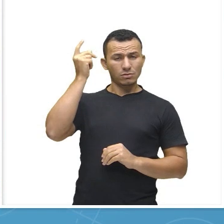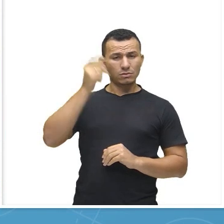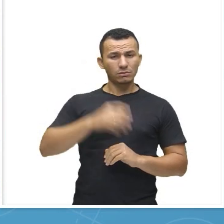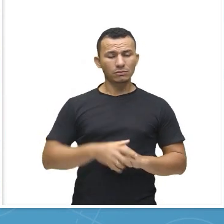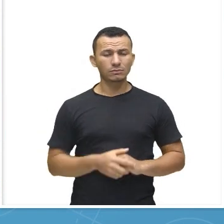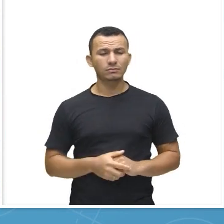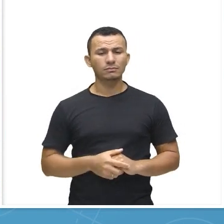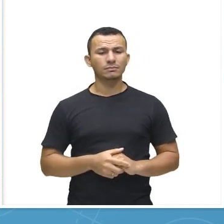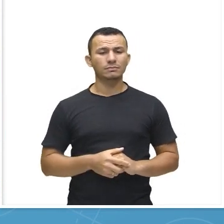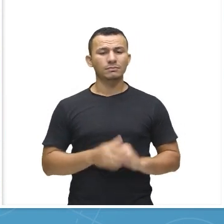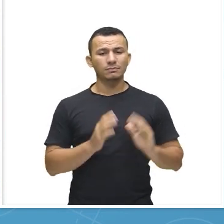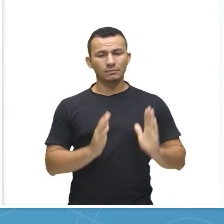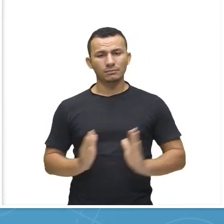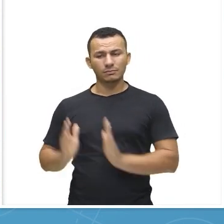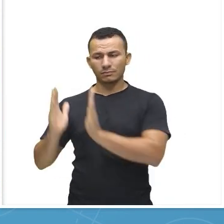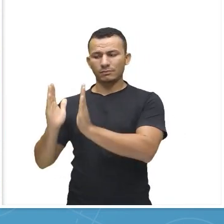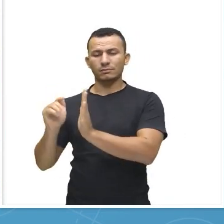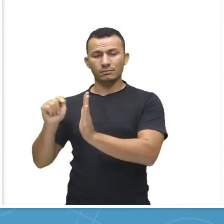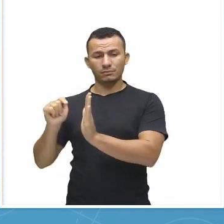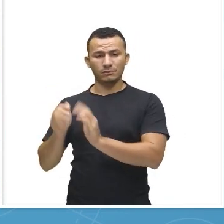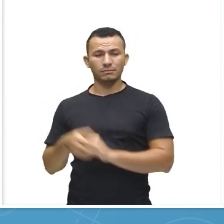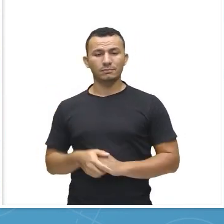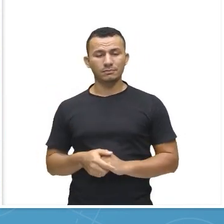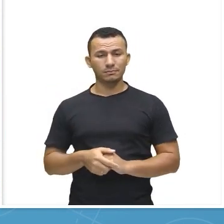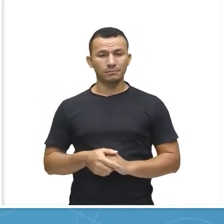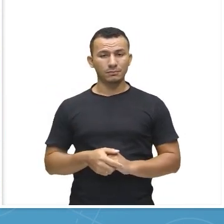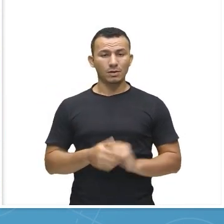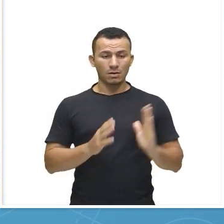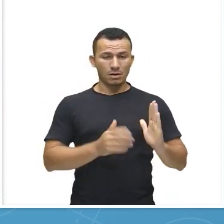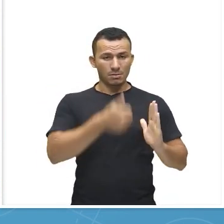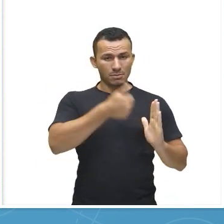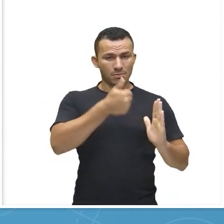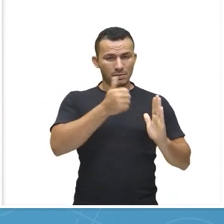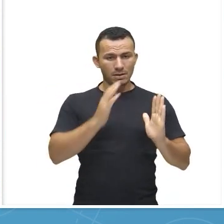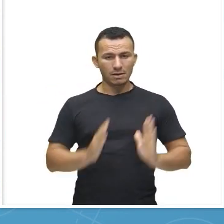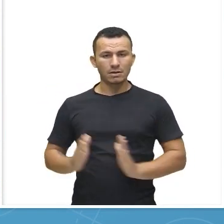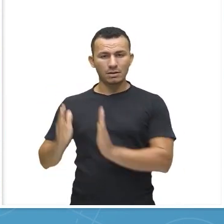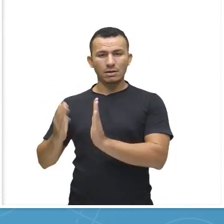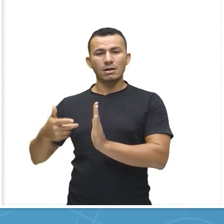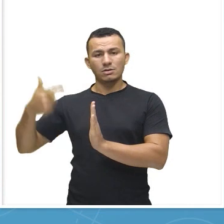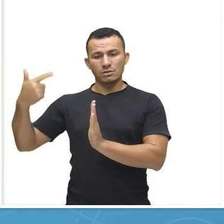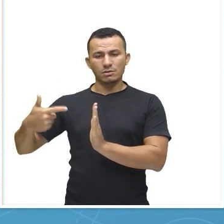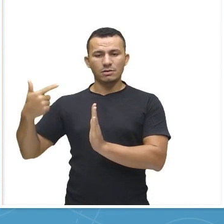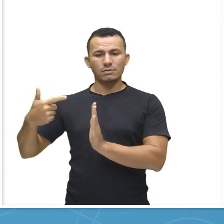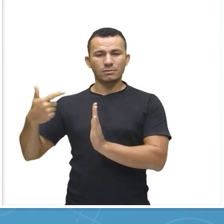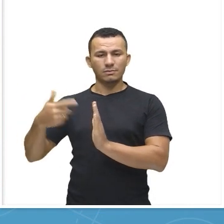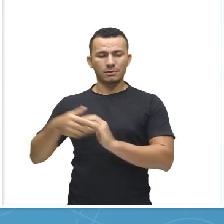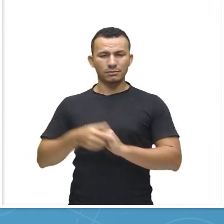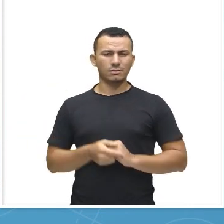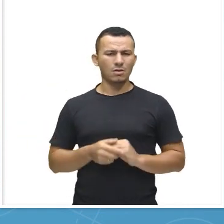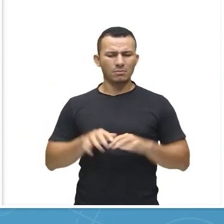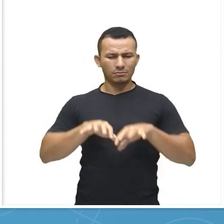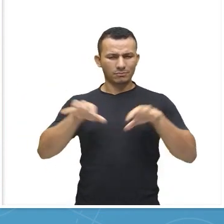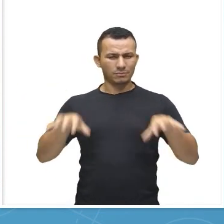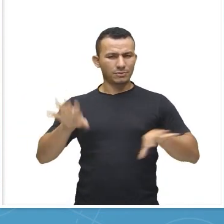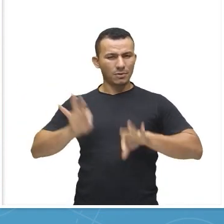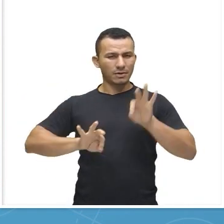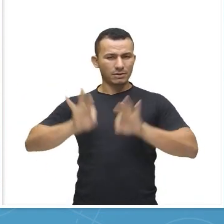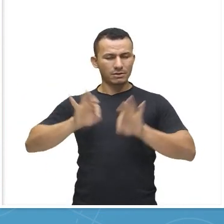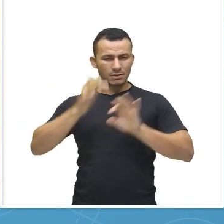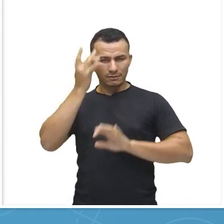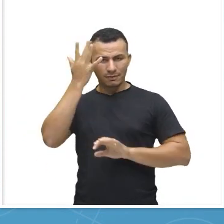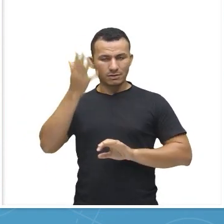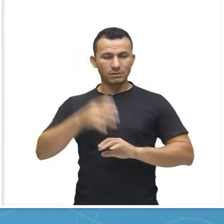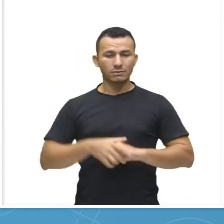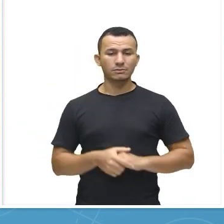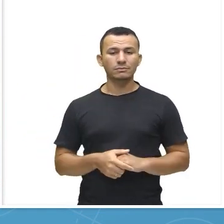Na segunda coluna, vamos colocar aqui primeira coluna, vamos colocar aqui segunda coluna, tá bom? Vai ficar mais fácil. Onde nós